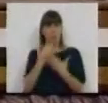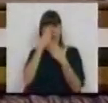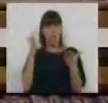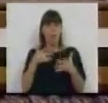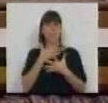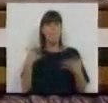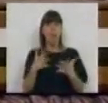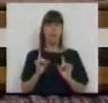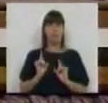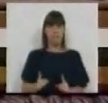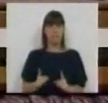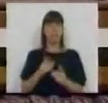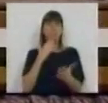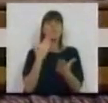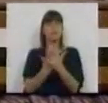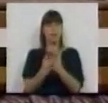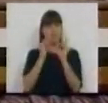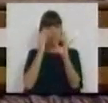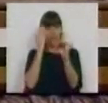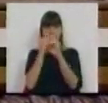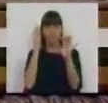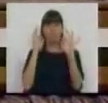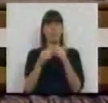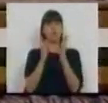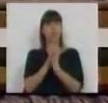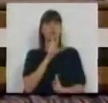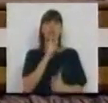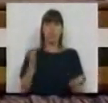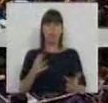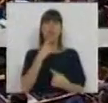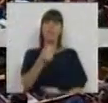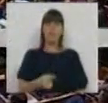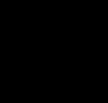democrático maioritário para tornar concretas todas essas respostas. Disse.